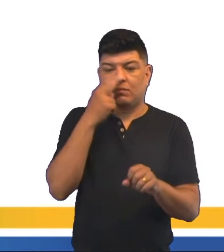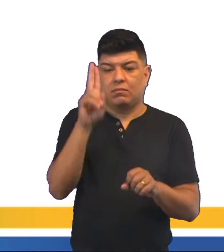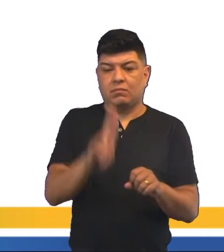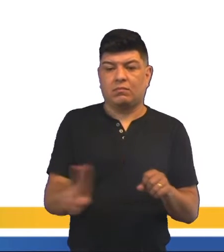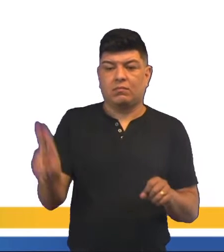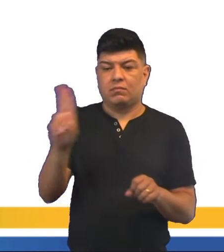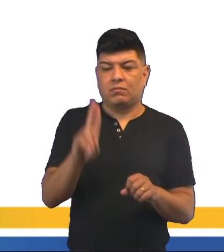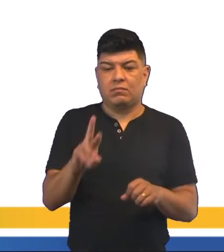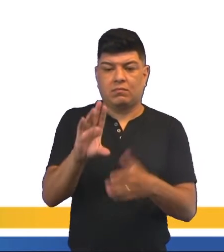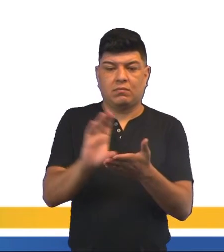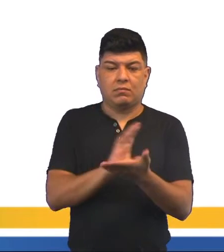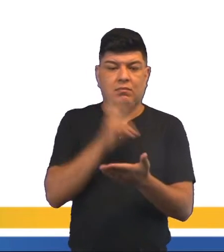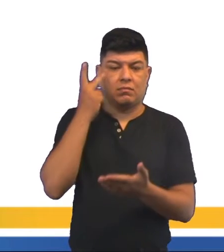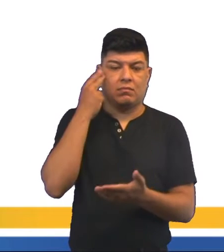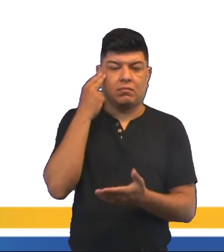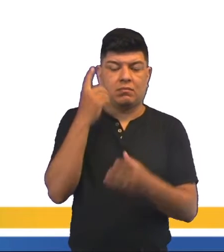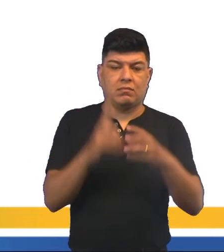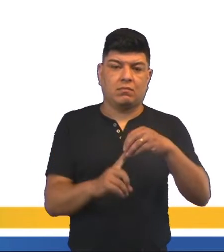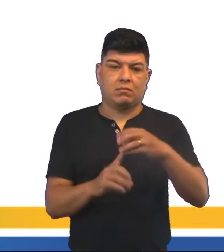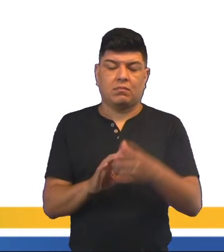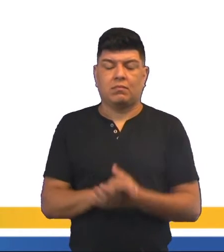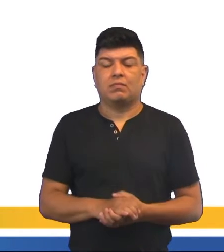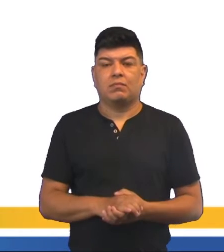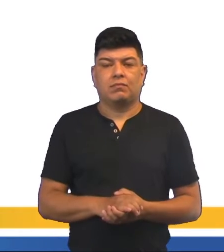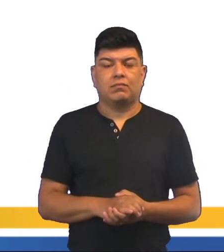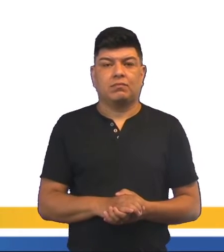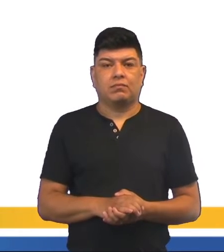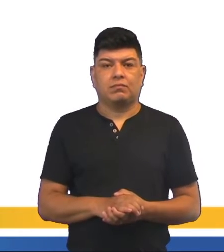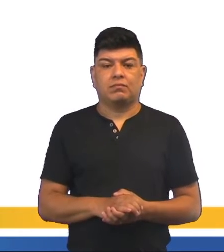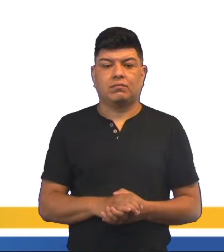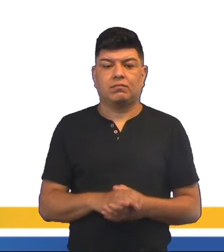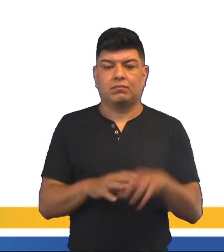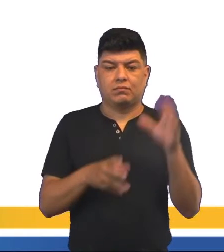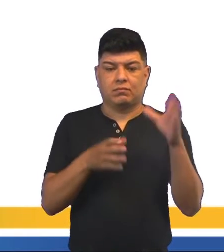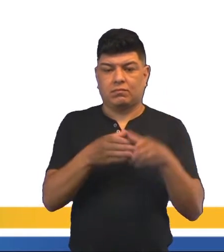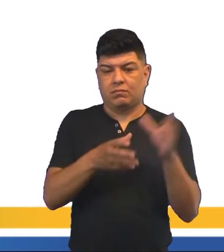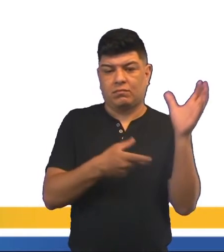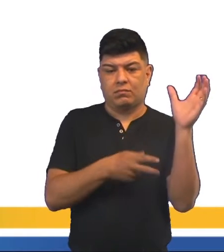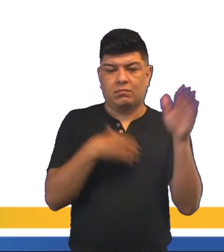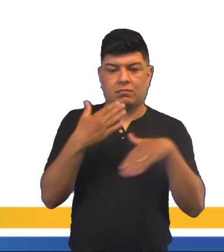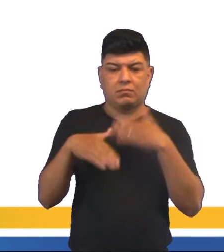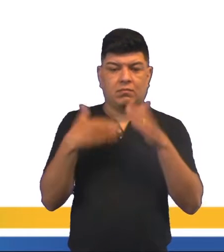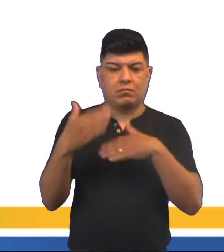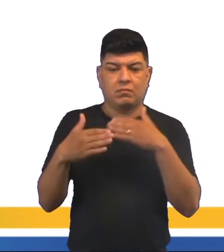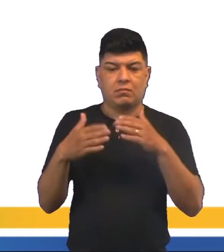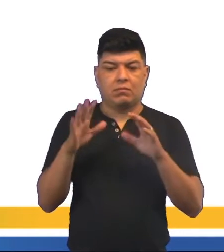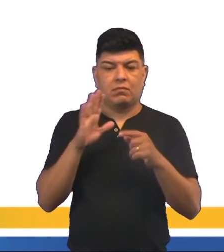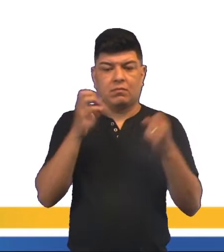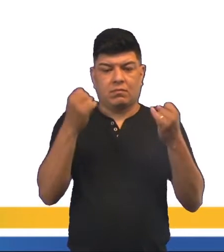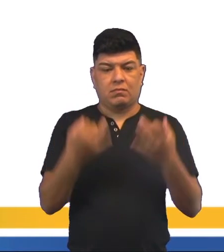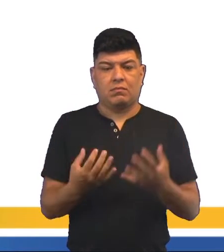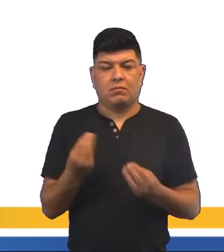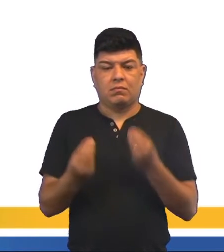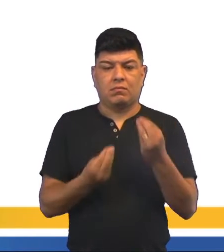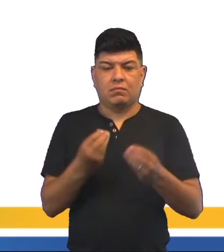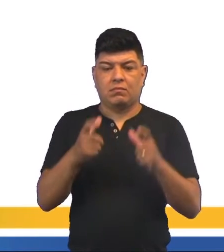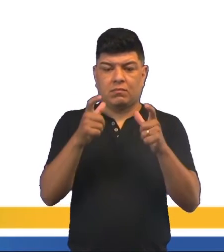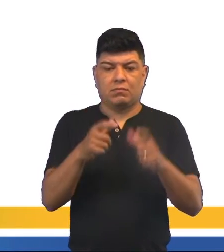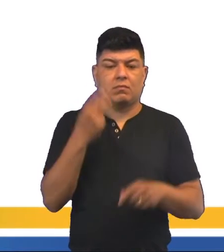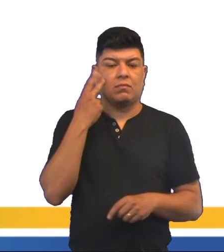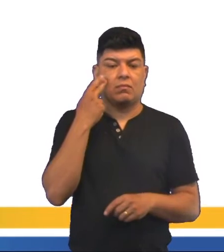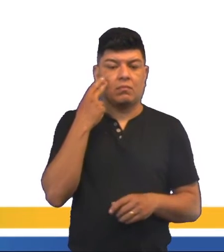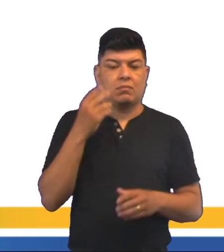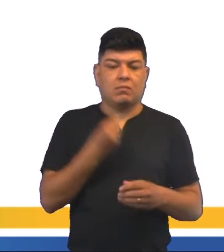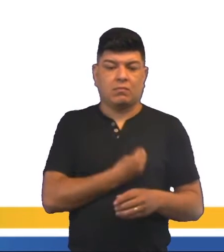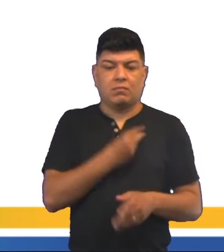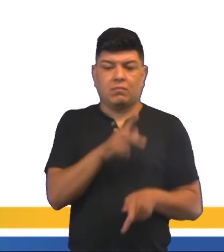assegurar o uso sustentável dos recursos naturais da unidade. A reserva de desenvolvimento sustentável, ela é definida como uma área